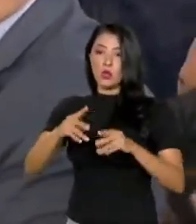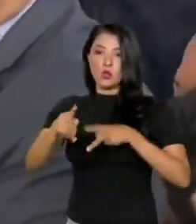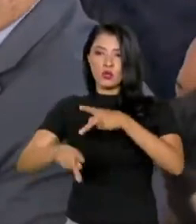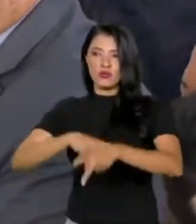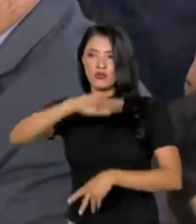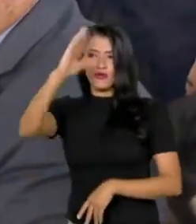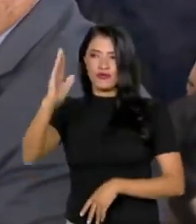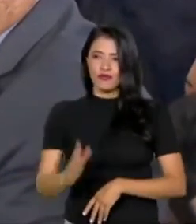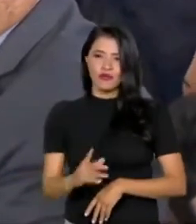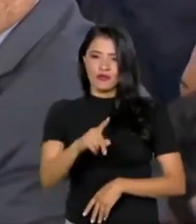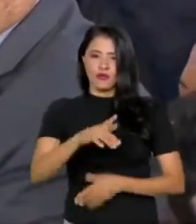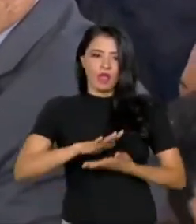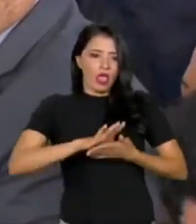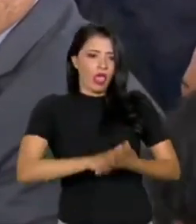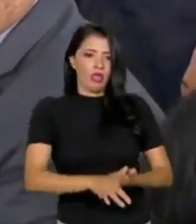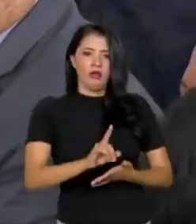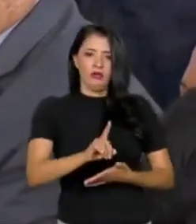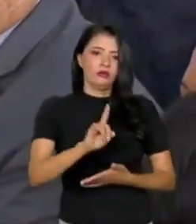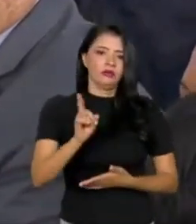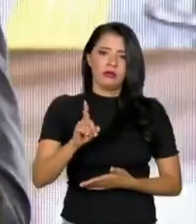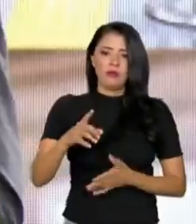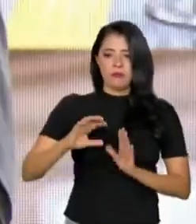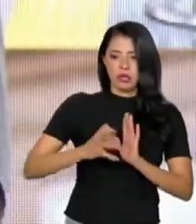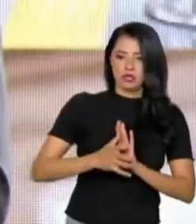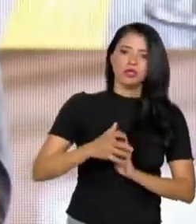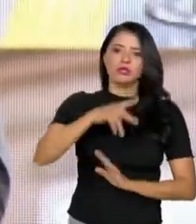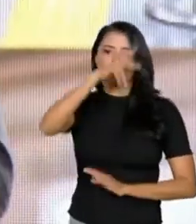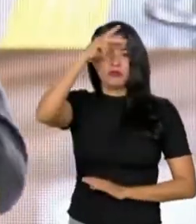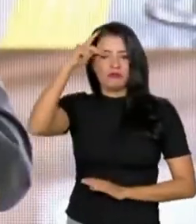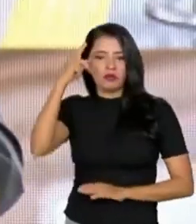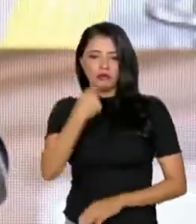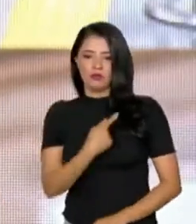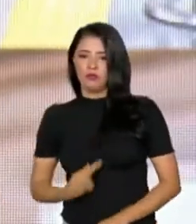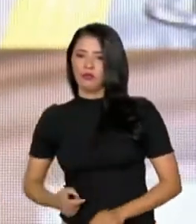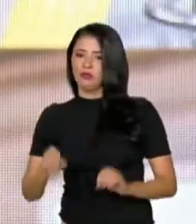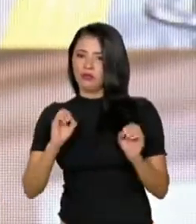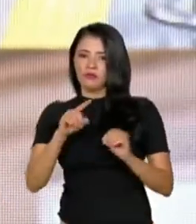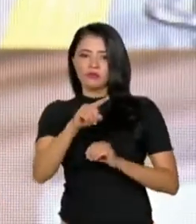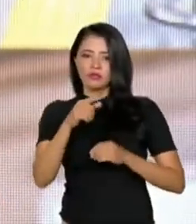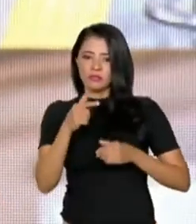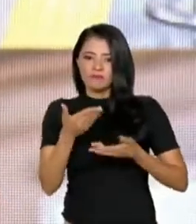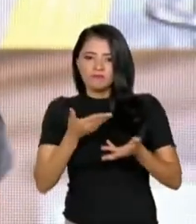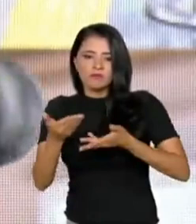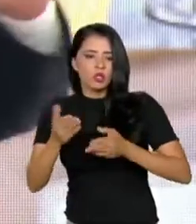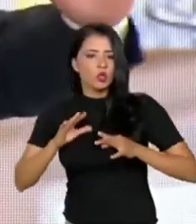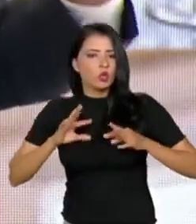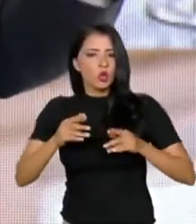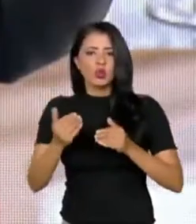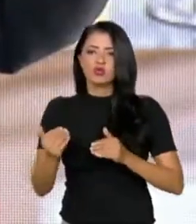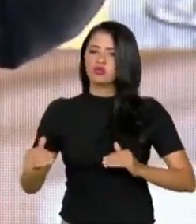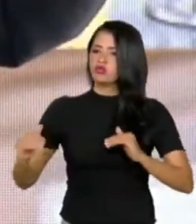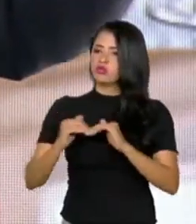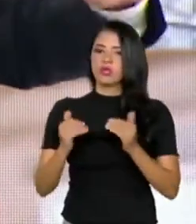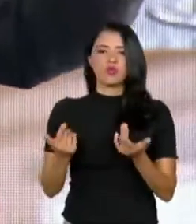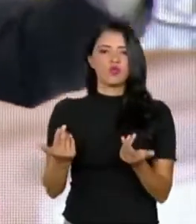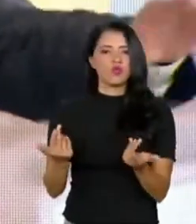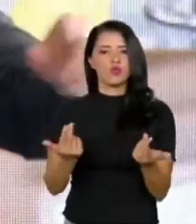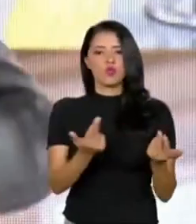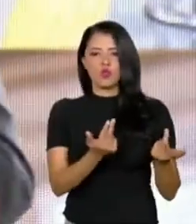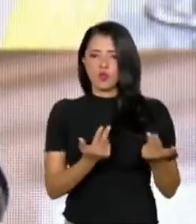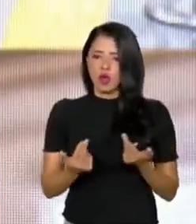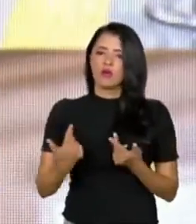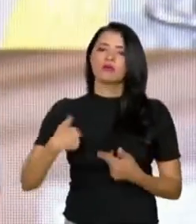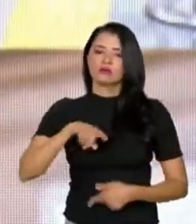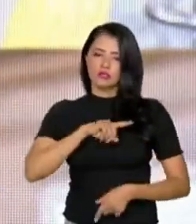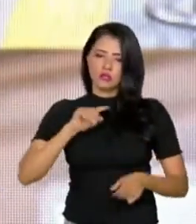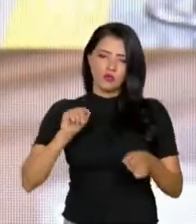discrimina nenhum partido, nenhum prefeito, nenhum governador. Você trata todo mundo com igualdade. Temos feito da